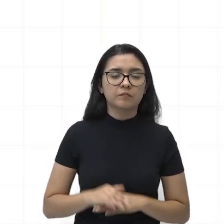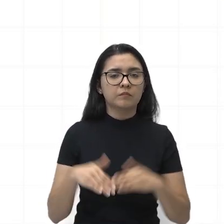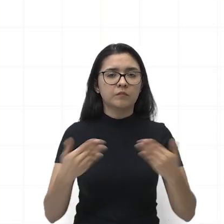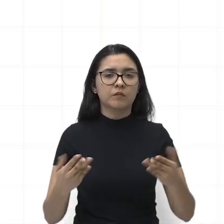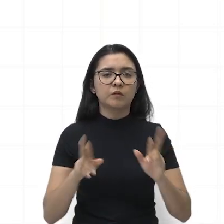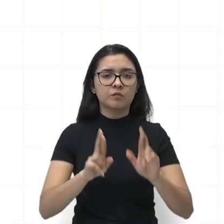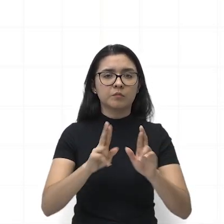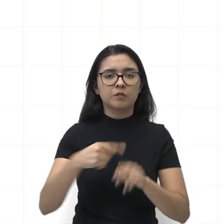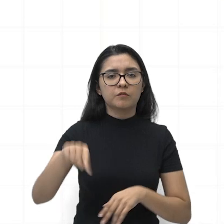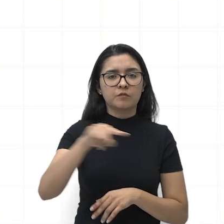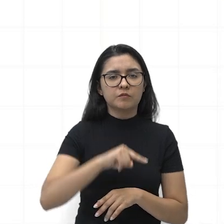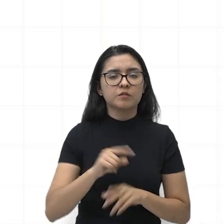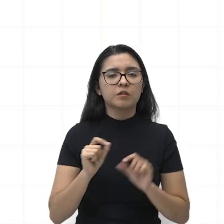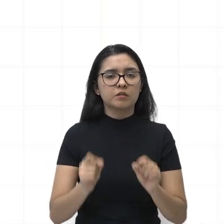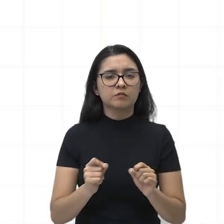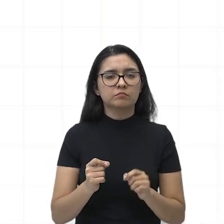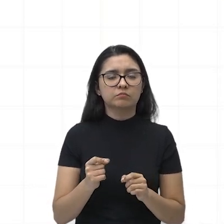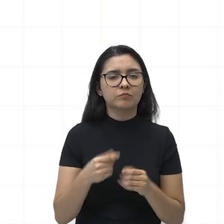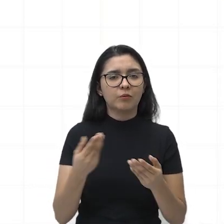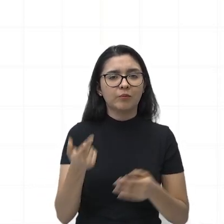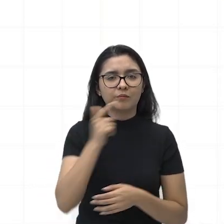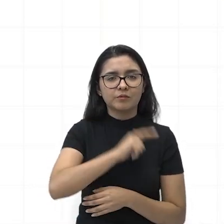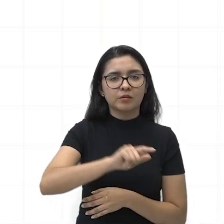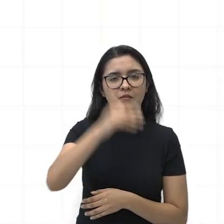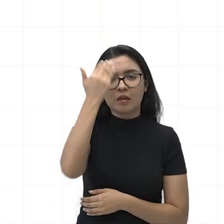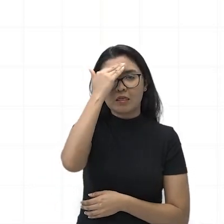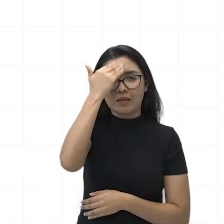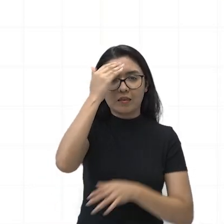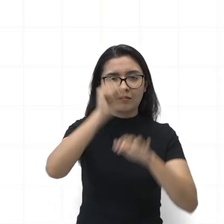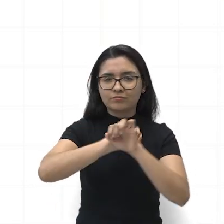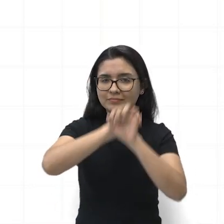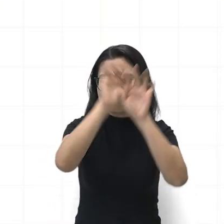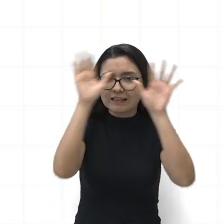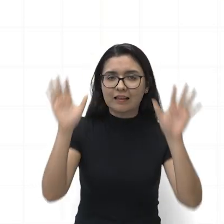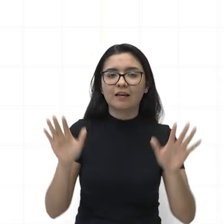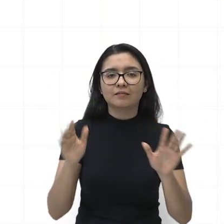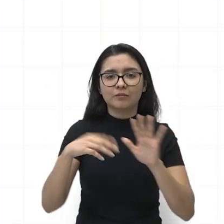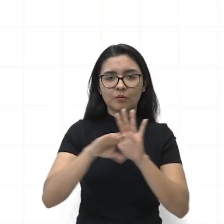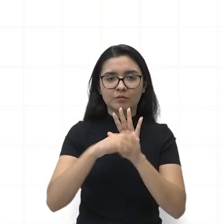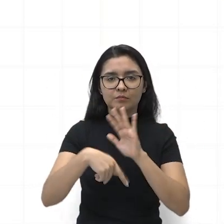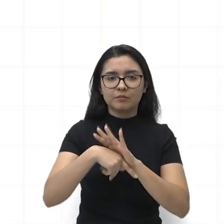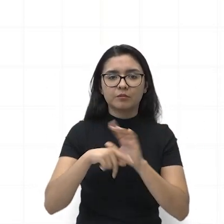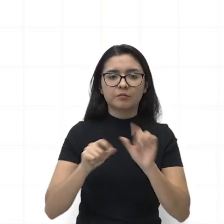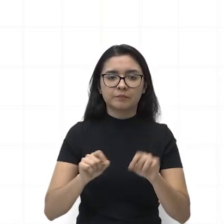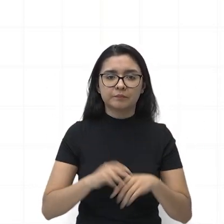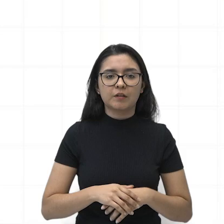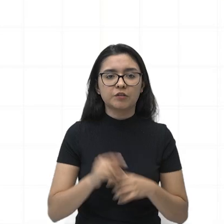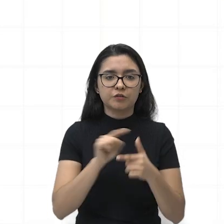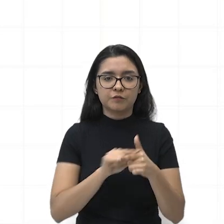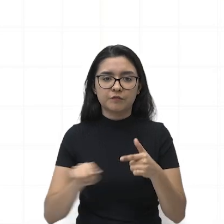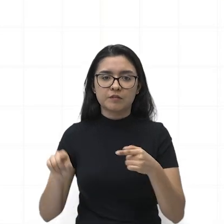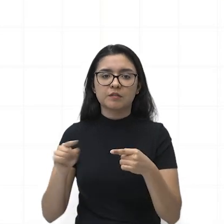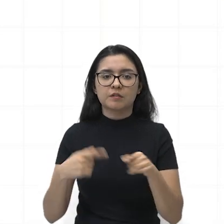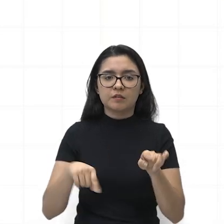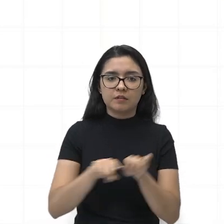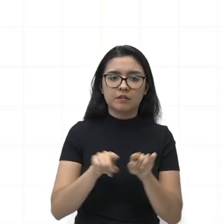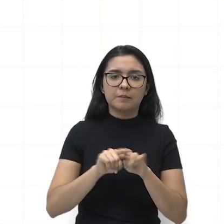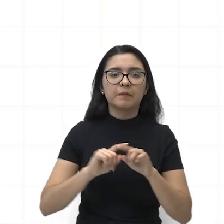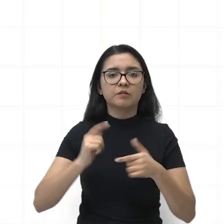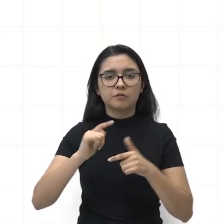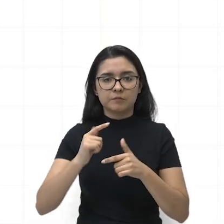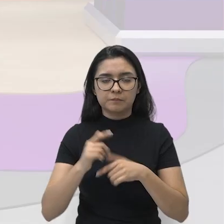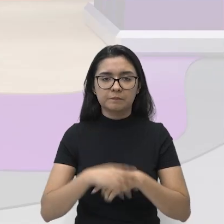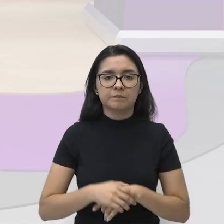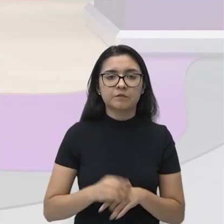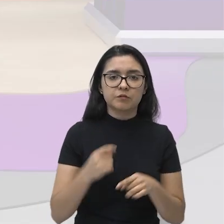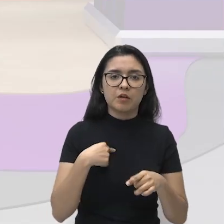espero que até aqui você tenha compreendido essa ideia, a ideia intuitiva da divisão, a ideia geométrica da divisão